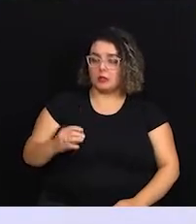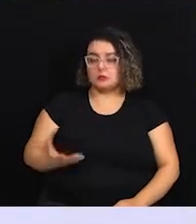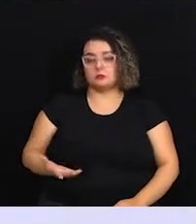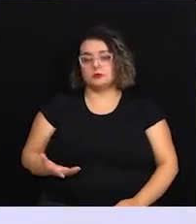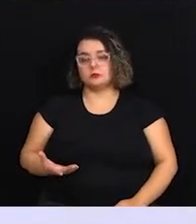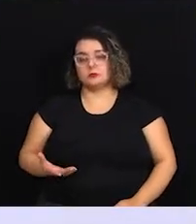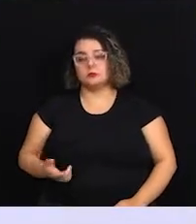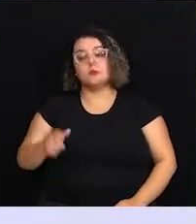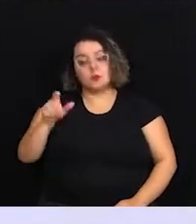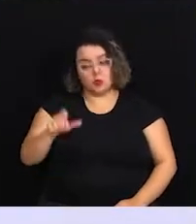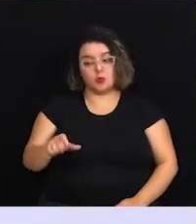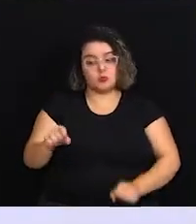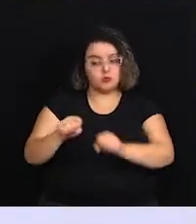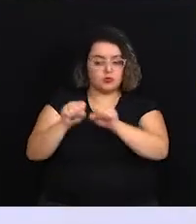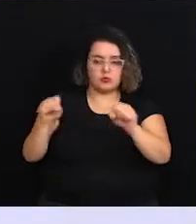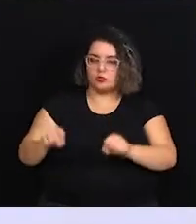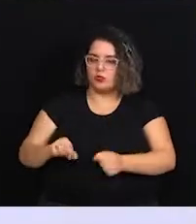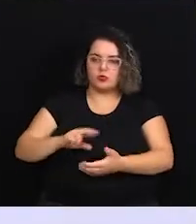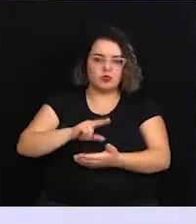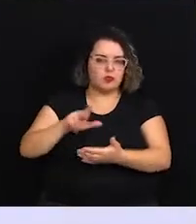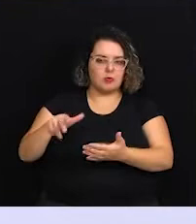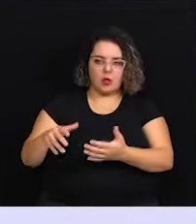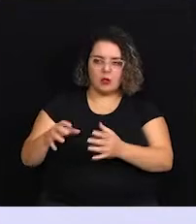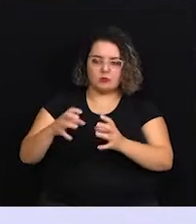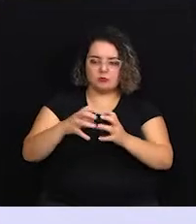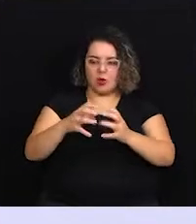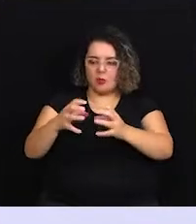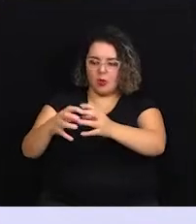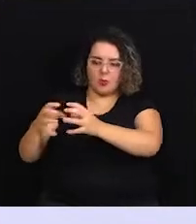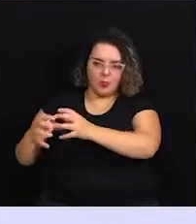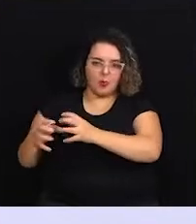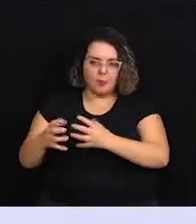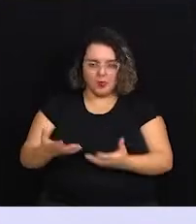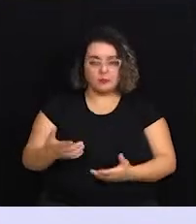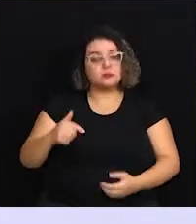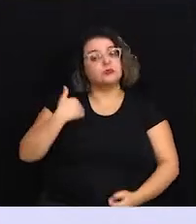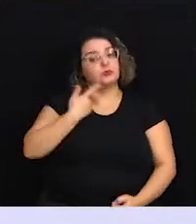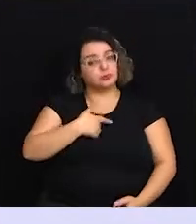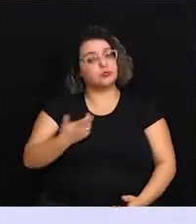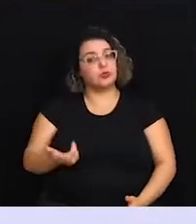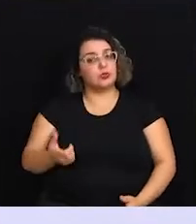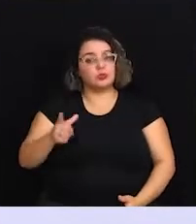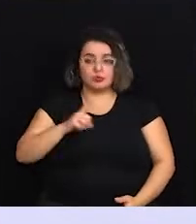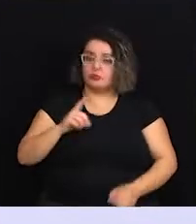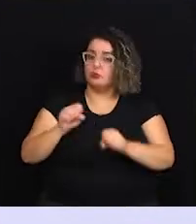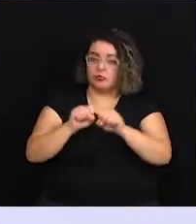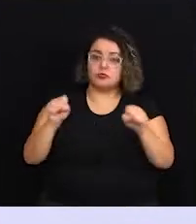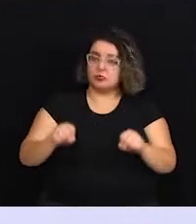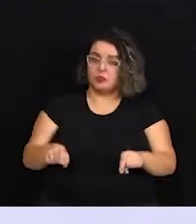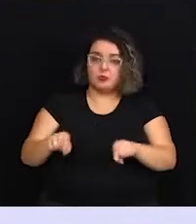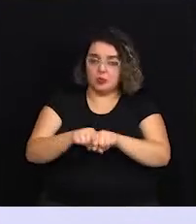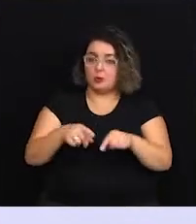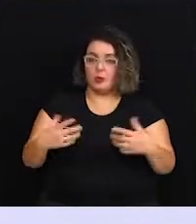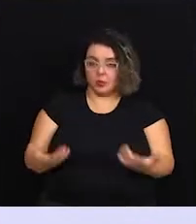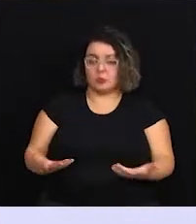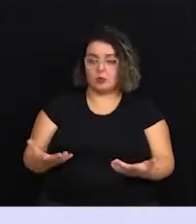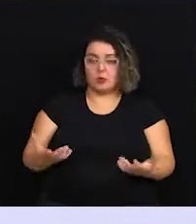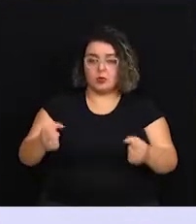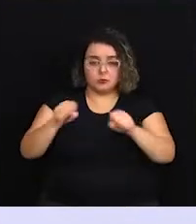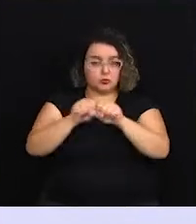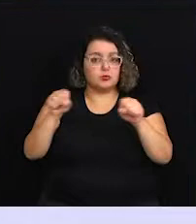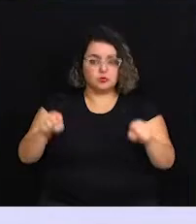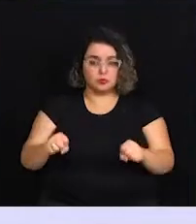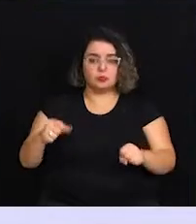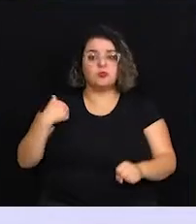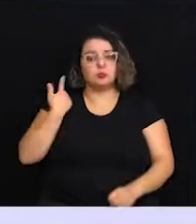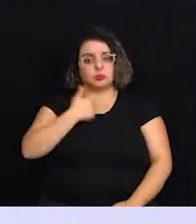de um sistema de vários órgãos e nós viemos de um sistema também. Nós somos feitos de um sistema,